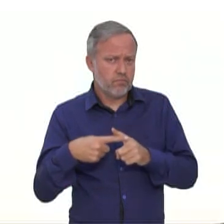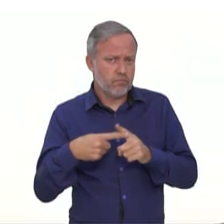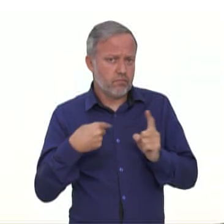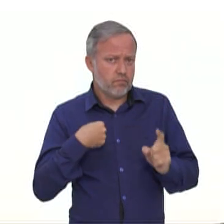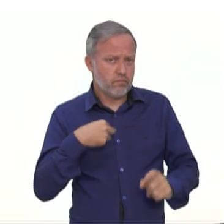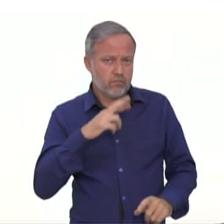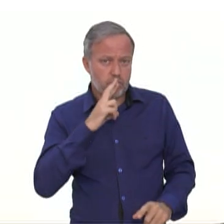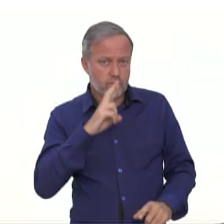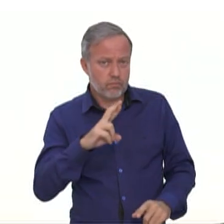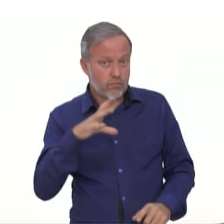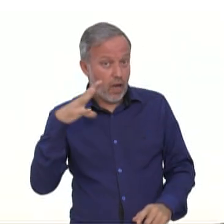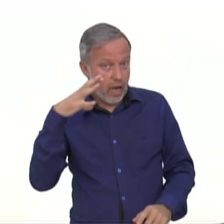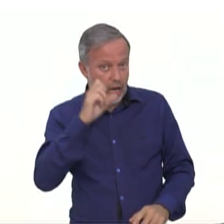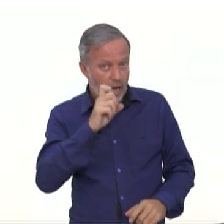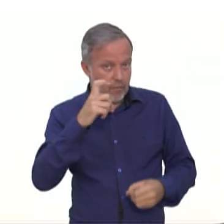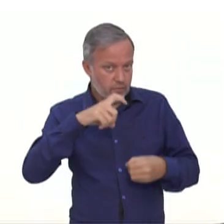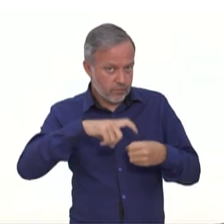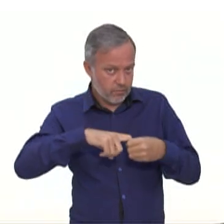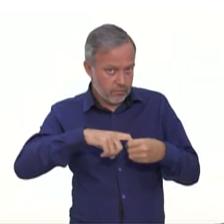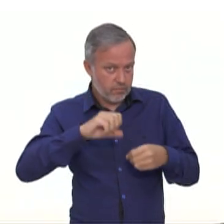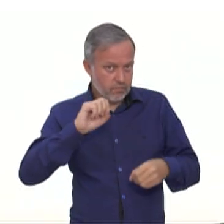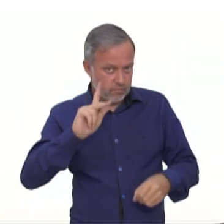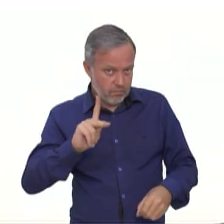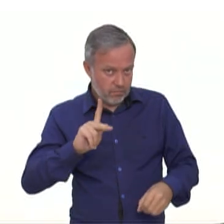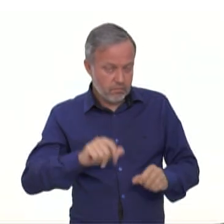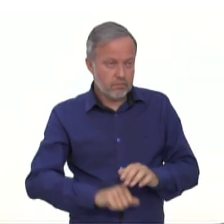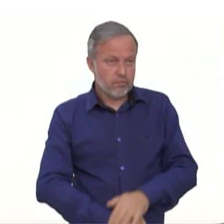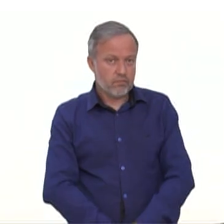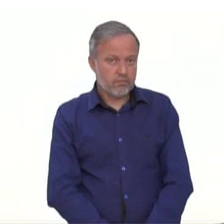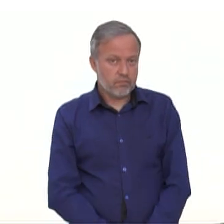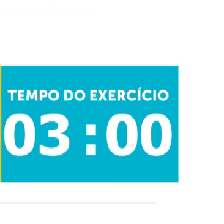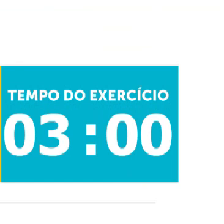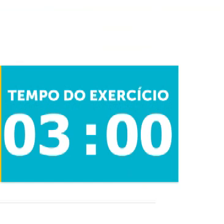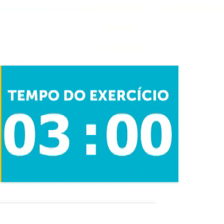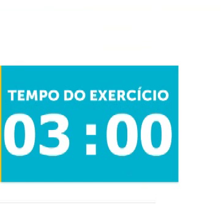respondam isso e nós já vamos corrigir.